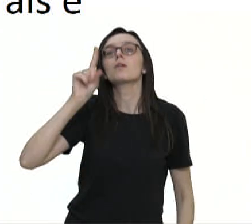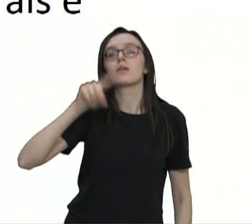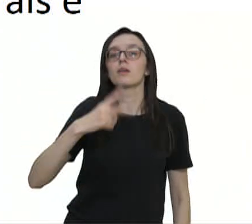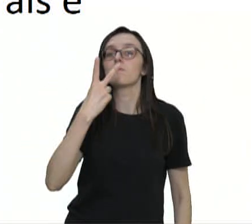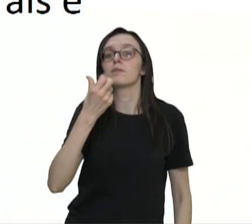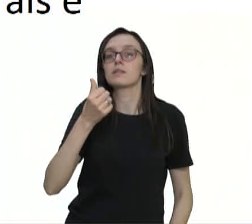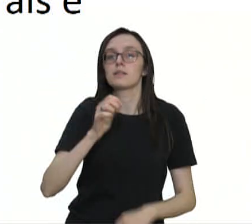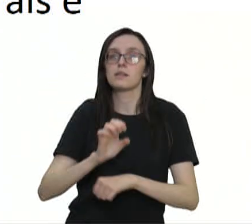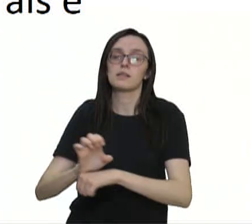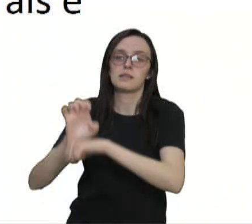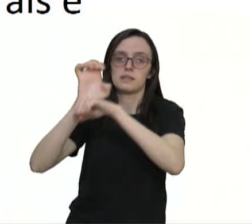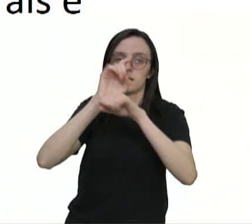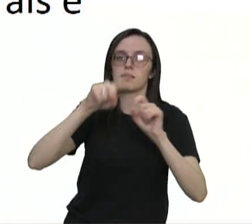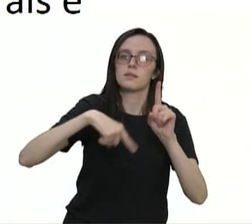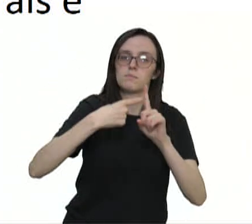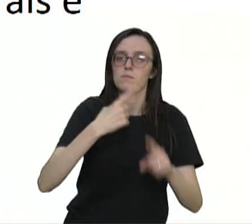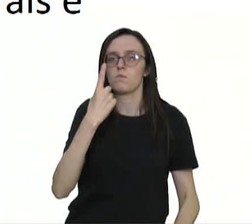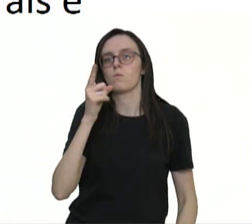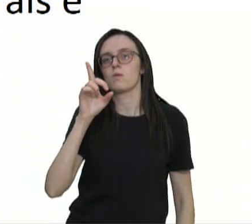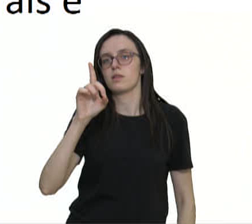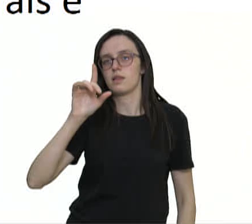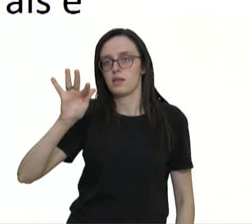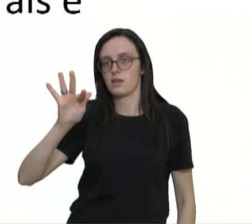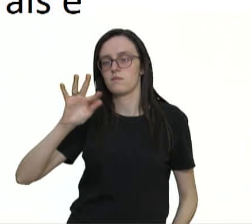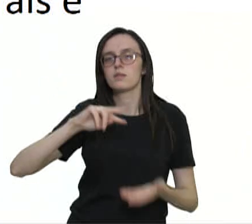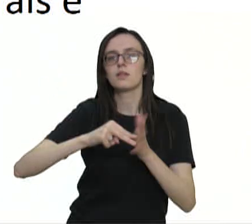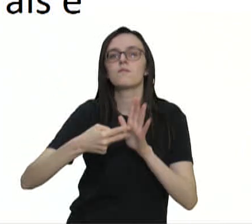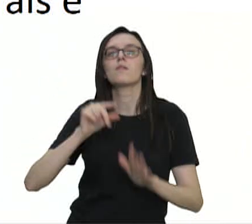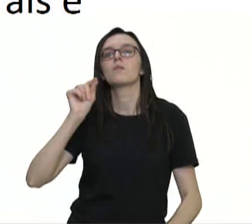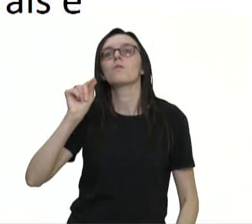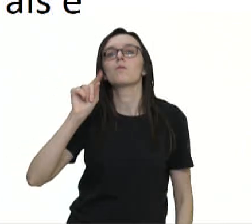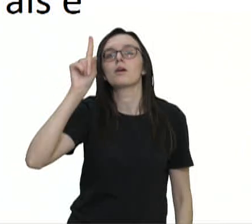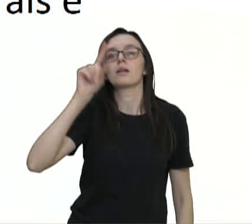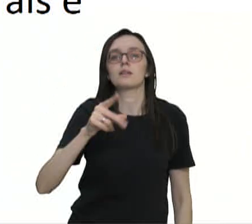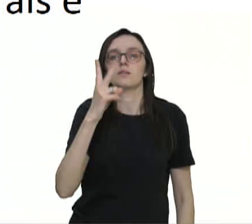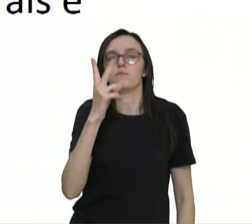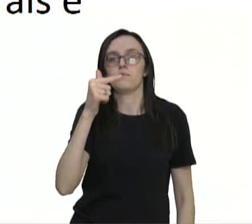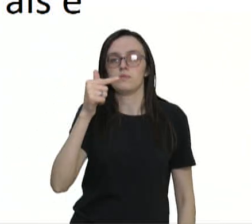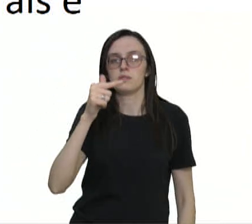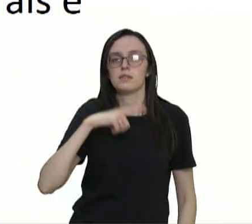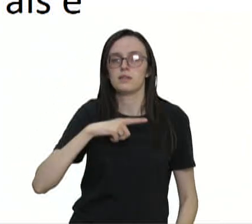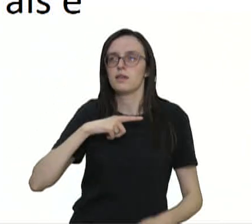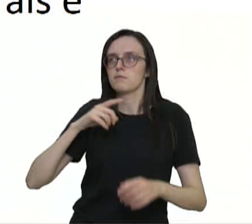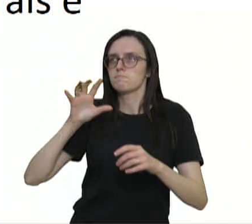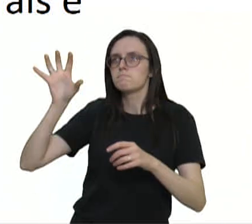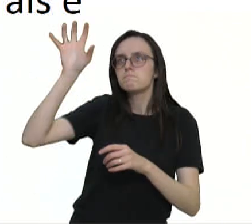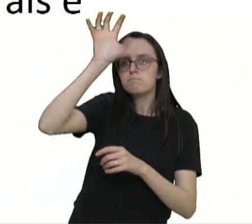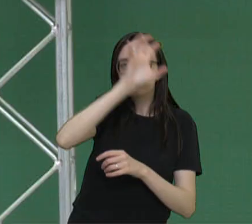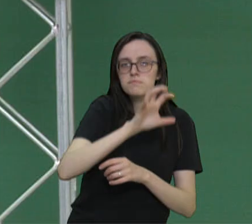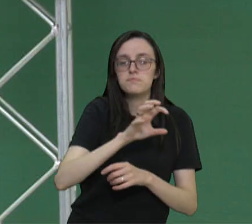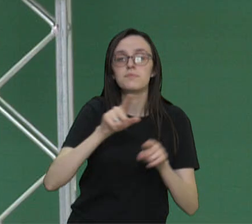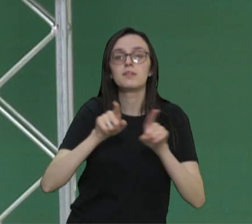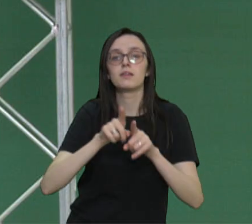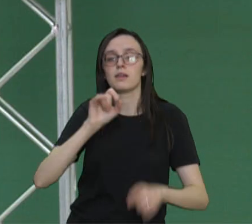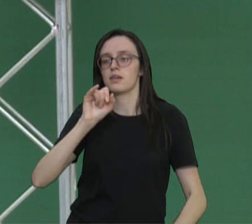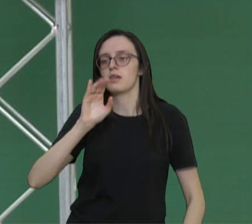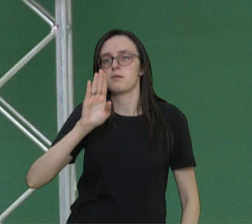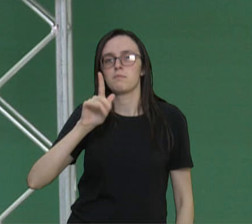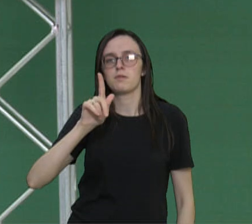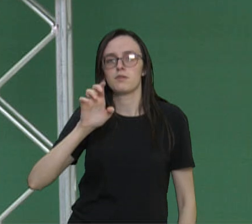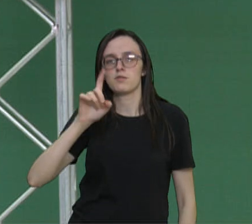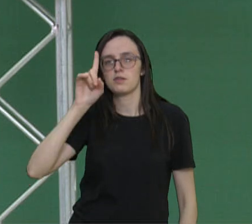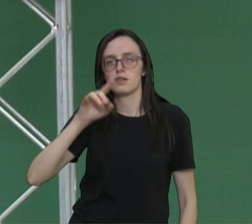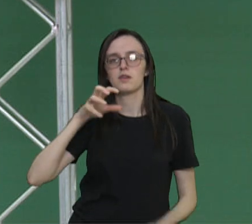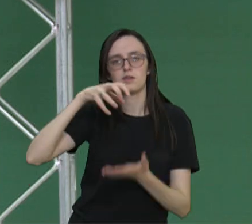26 estados e um Distrito Federal, ou seja, 27 unidades administrativas, né? E o IBGE, que é o